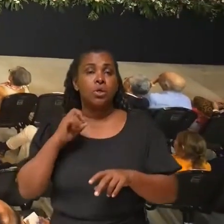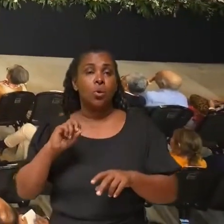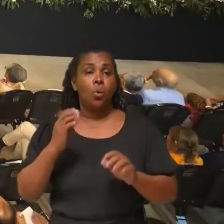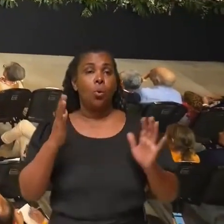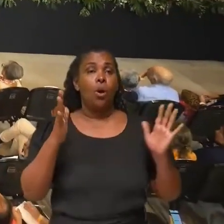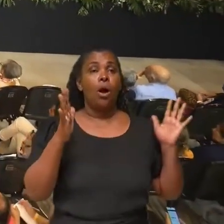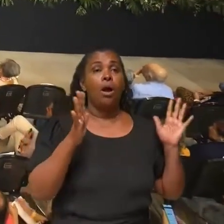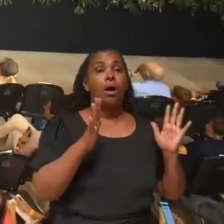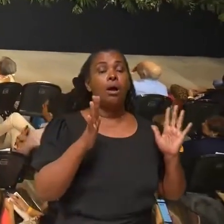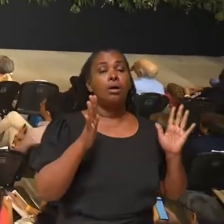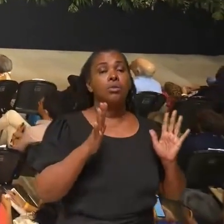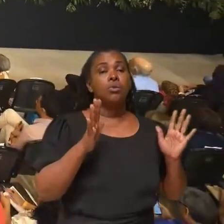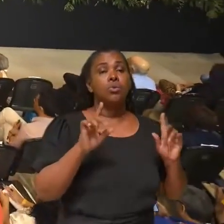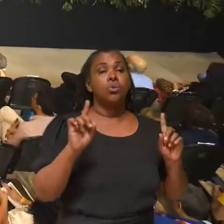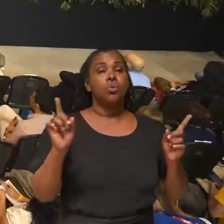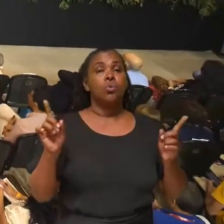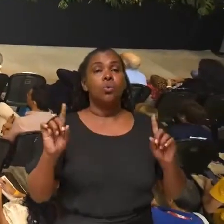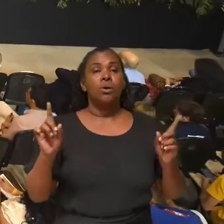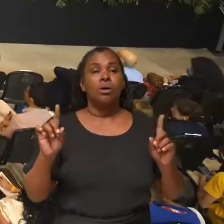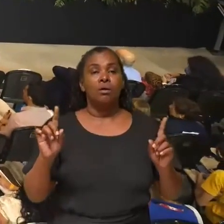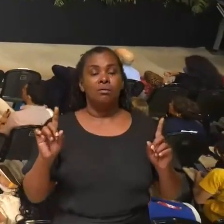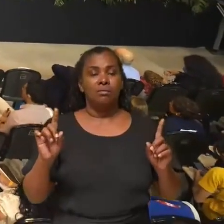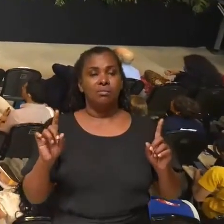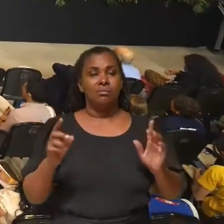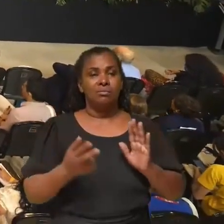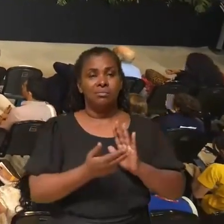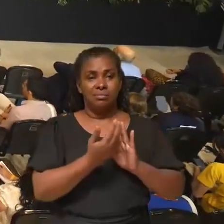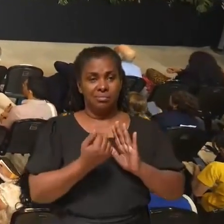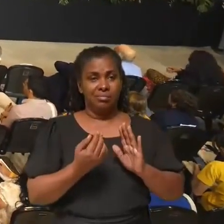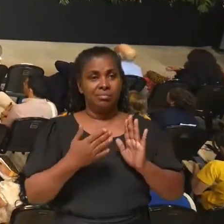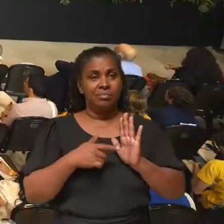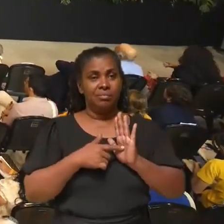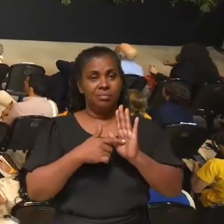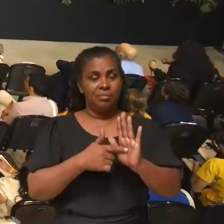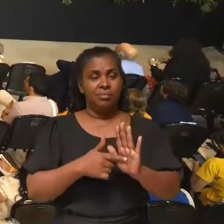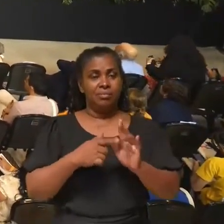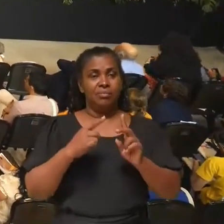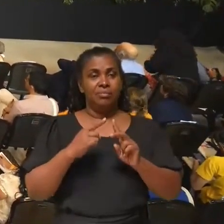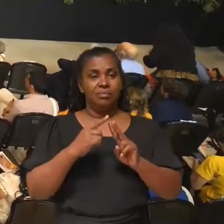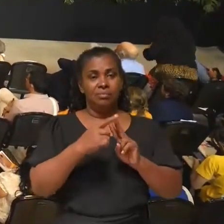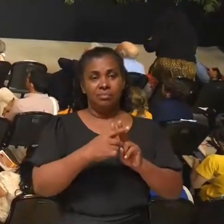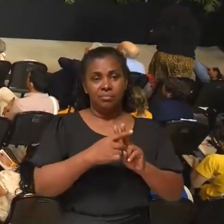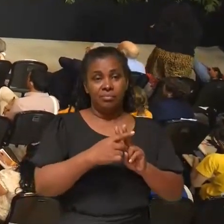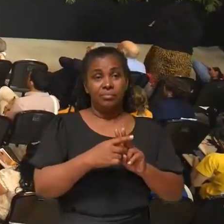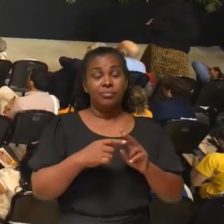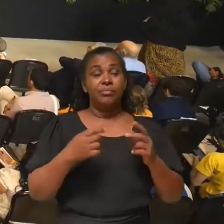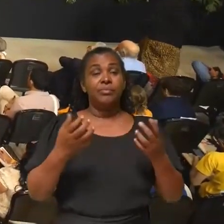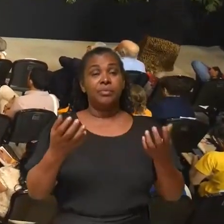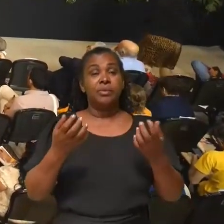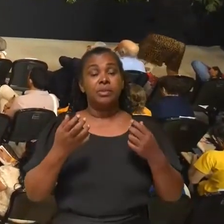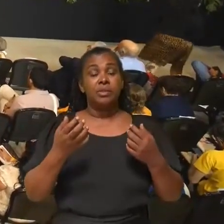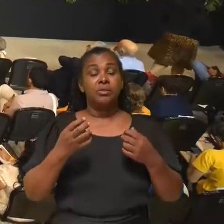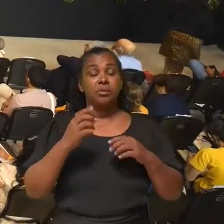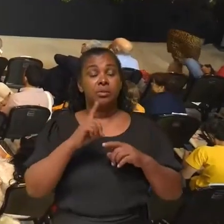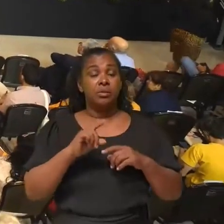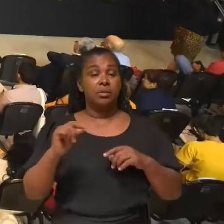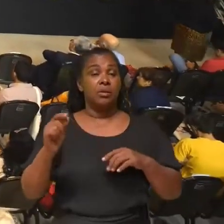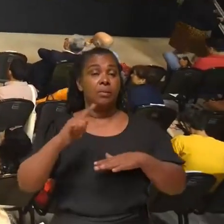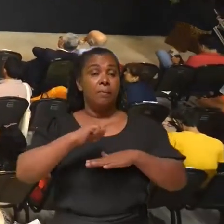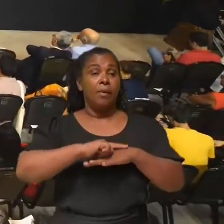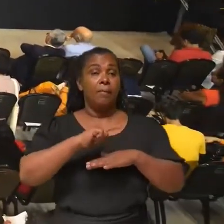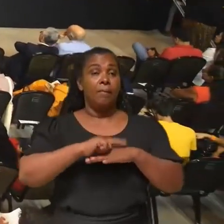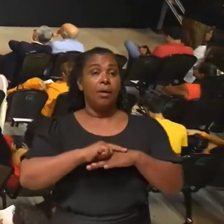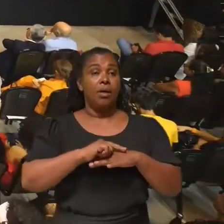a obrigação, se queremos mobilizar o outro, sair desse papel de vítima, de